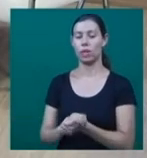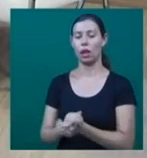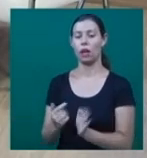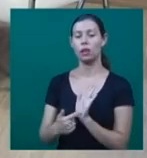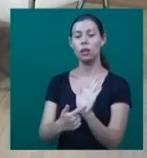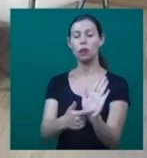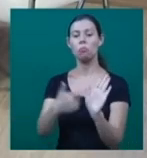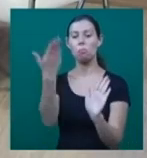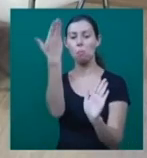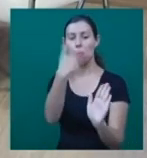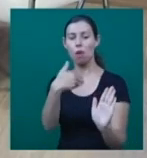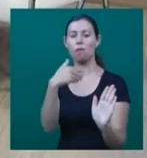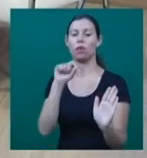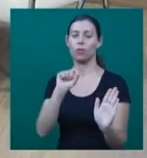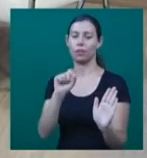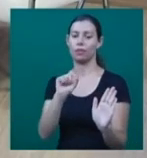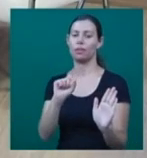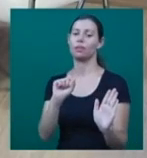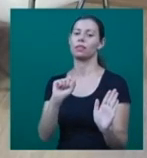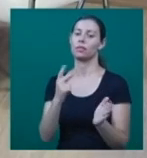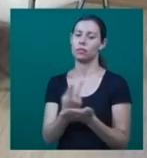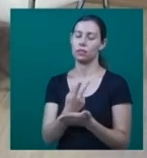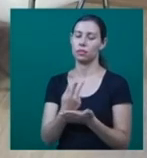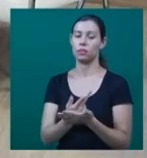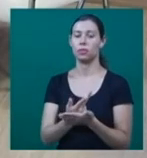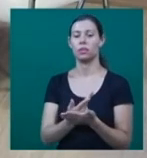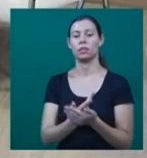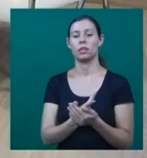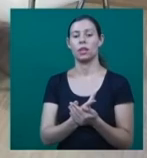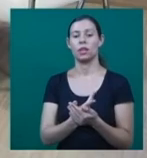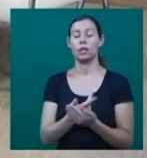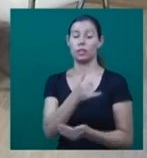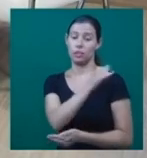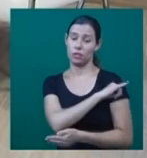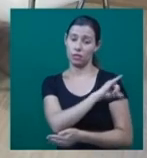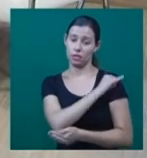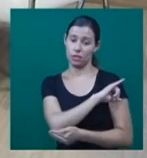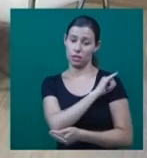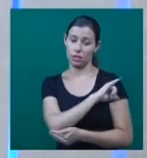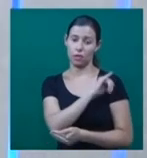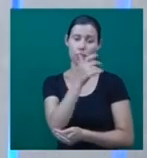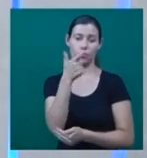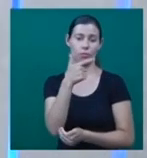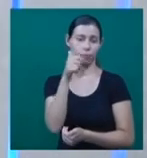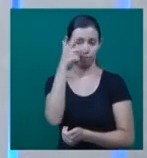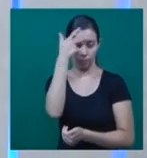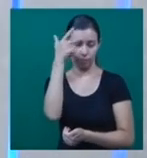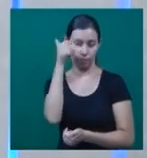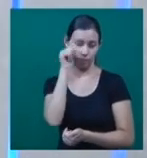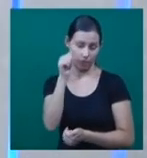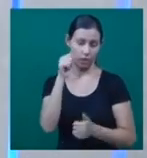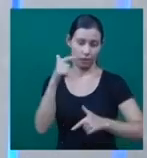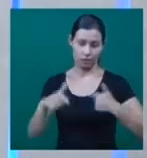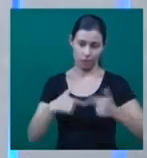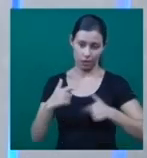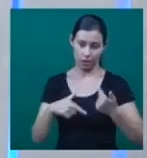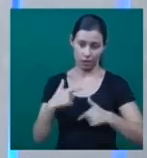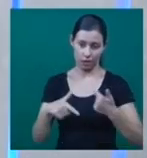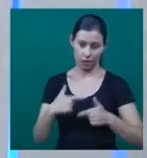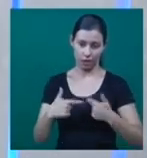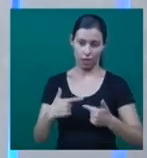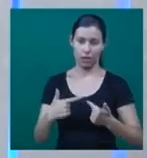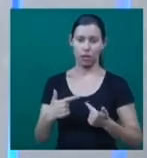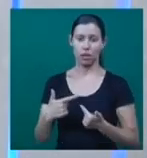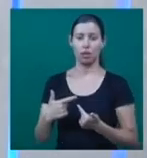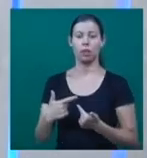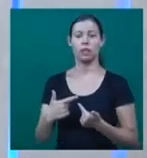assim, recentemente teve uma decisão no Tribunal do Rio de Janeiro. Uma empregada, ela foi indenizada em R$60 mil,